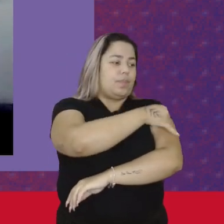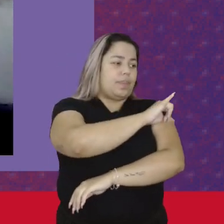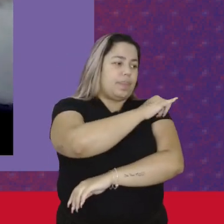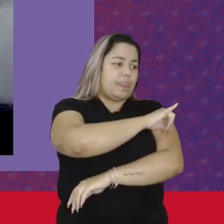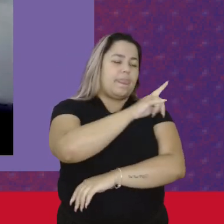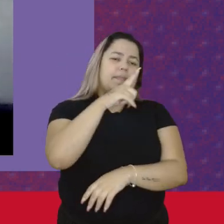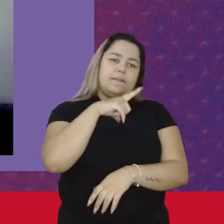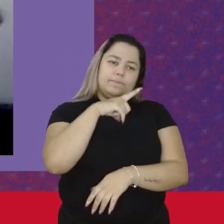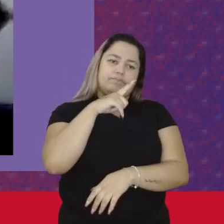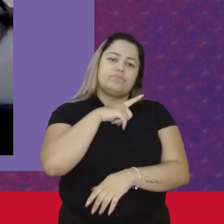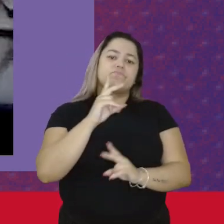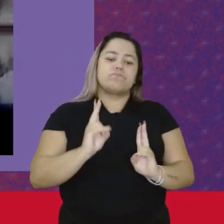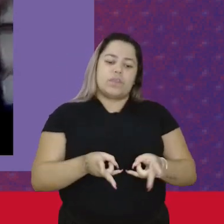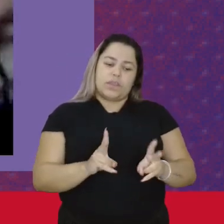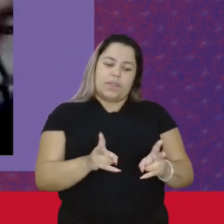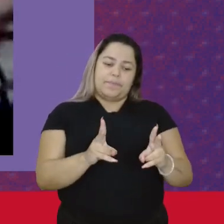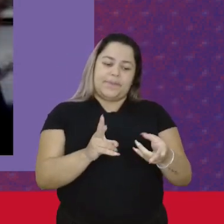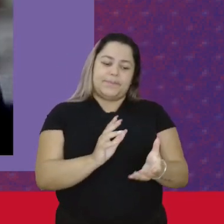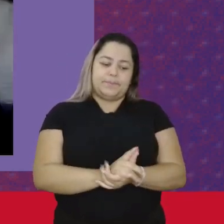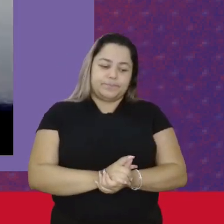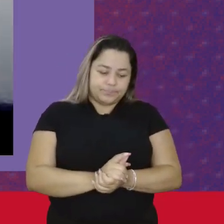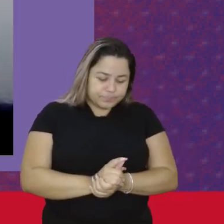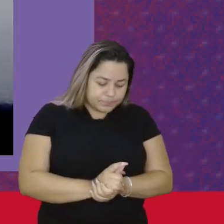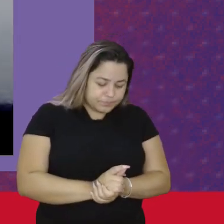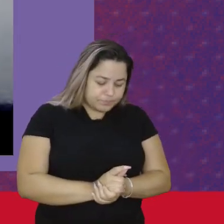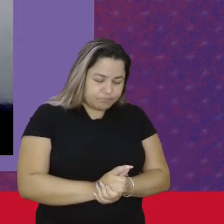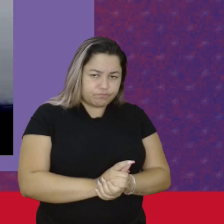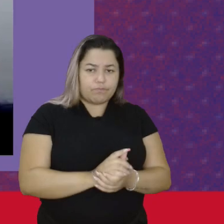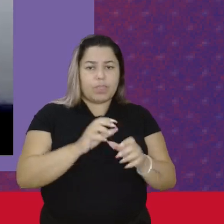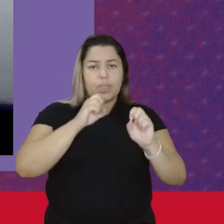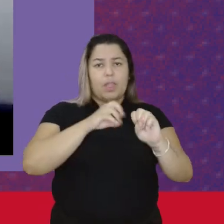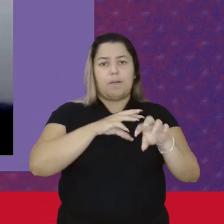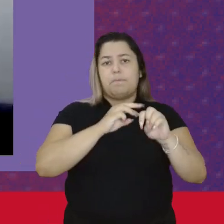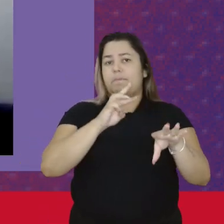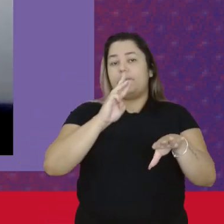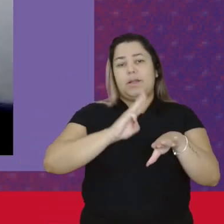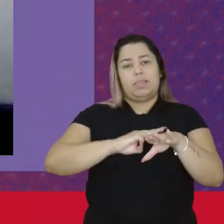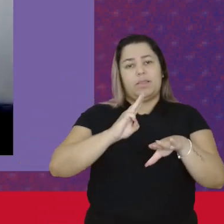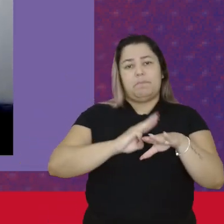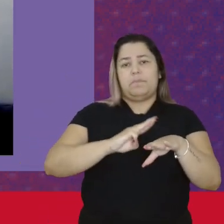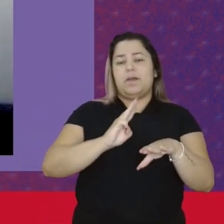mais permanência, enfim, onde ela vai ensinar matemática,